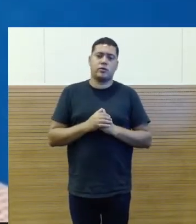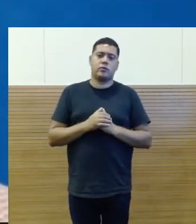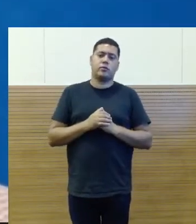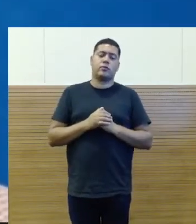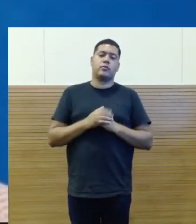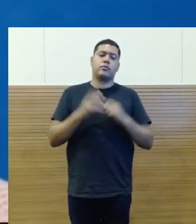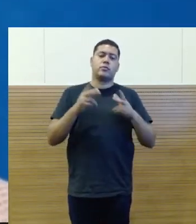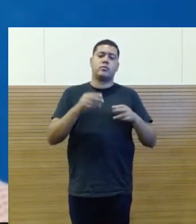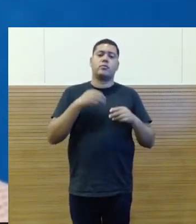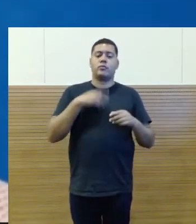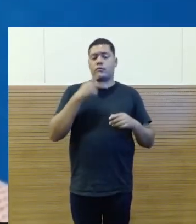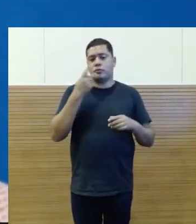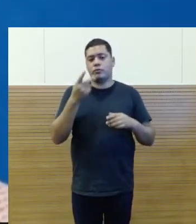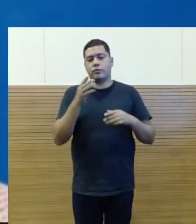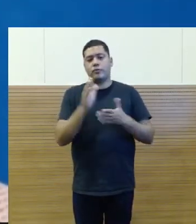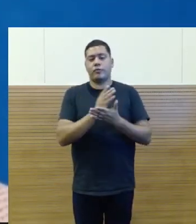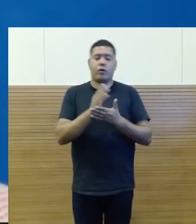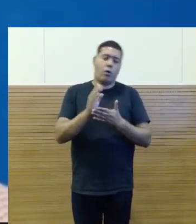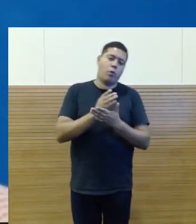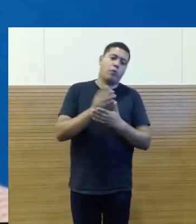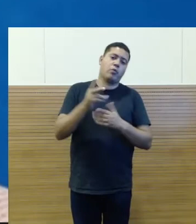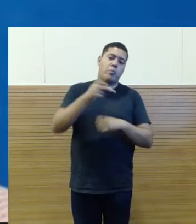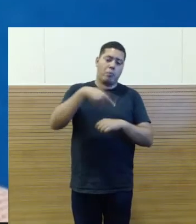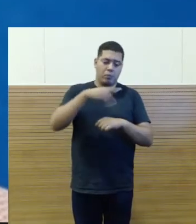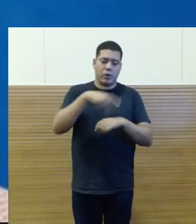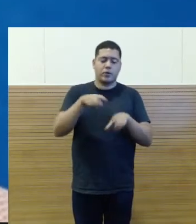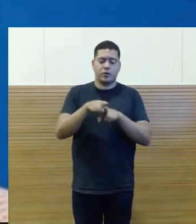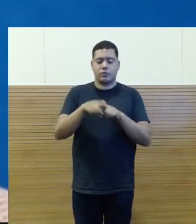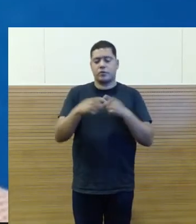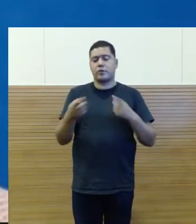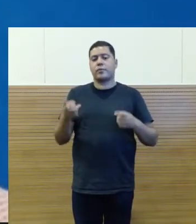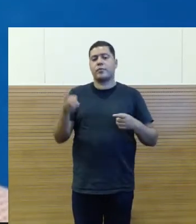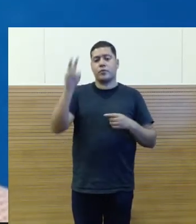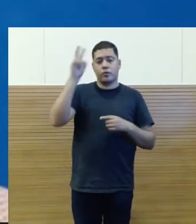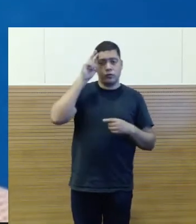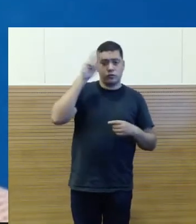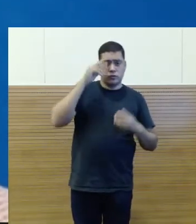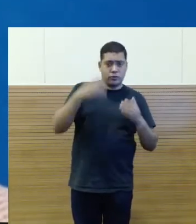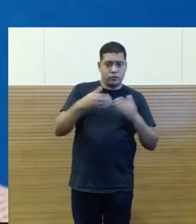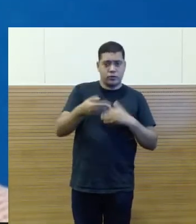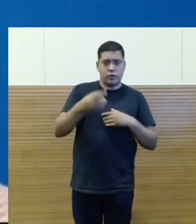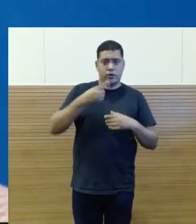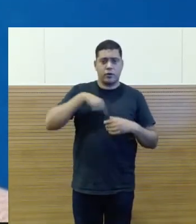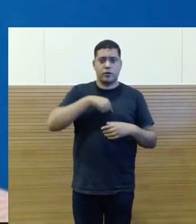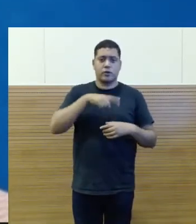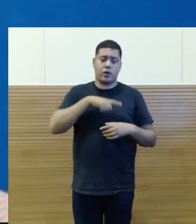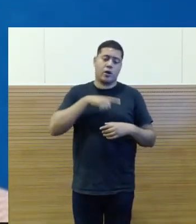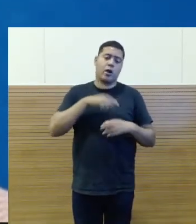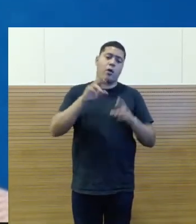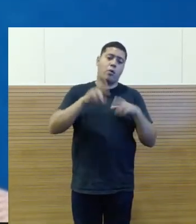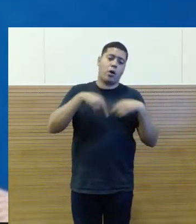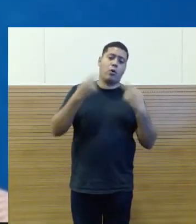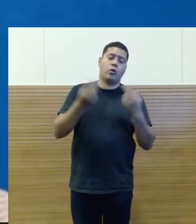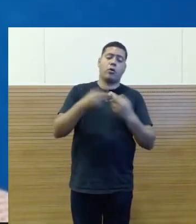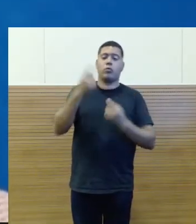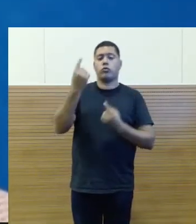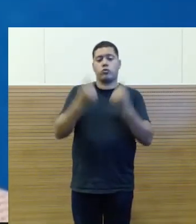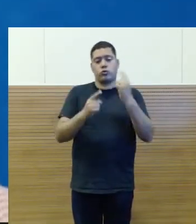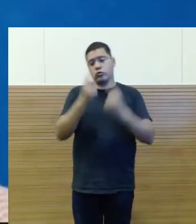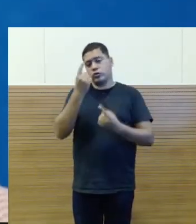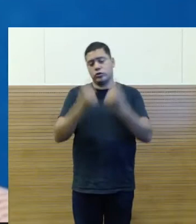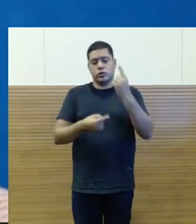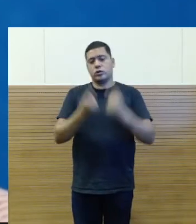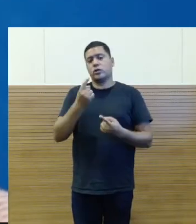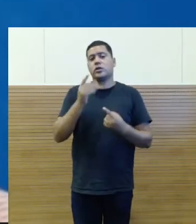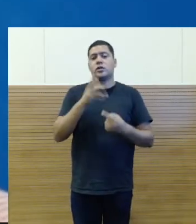e como eu falei, algumas agências das Nações Unidas também. E na segunda-feira, nós tivemos uma reunião com representantes do Chile, que